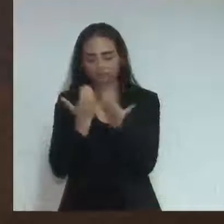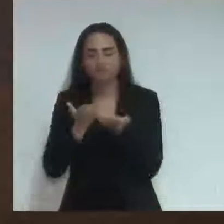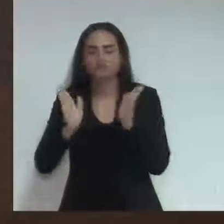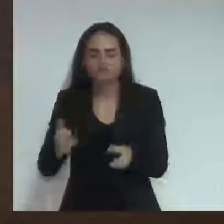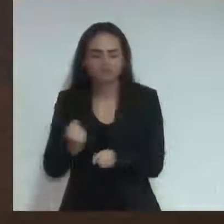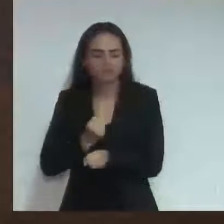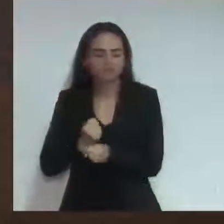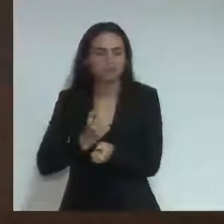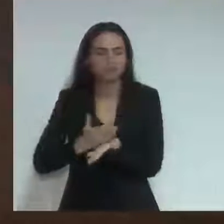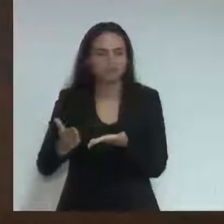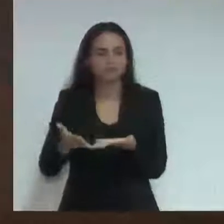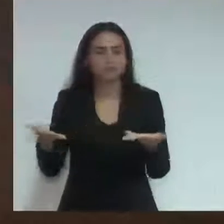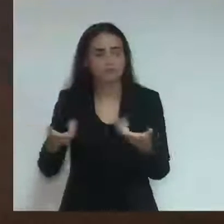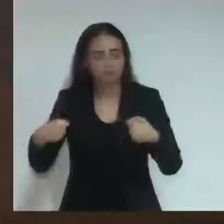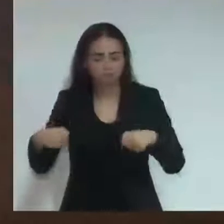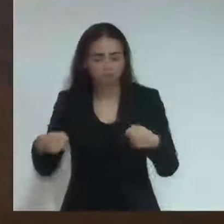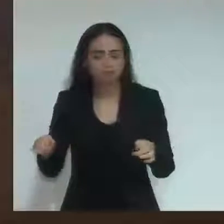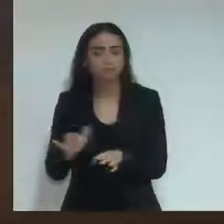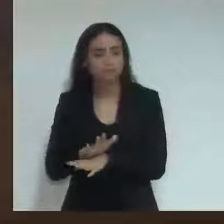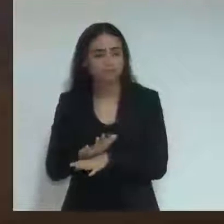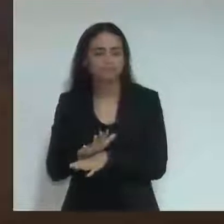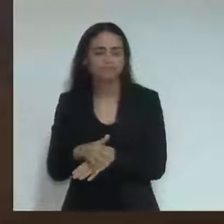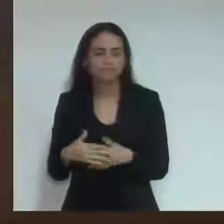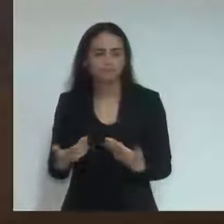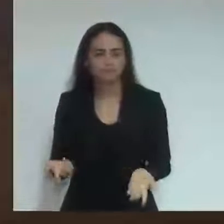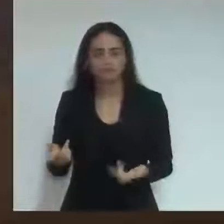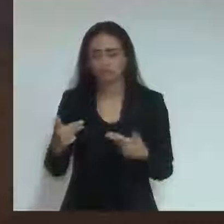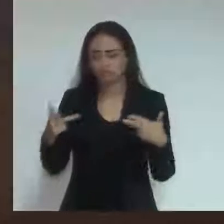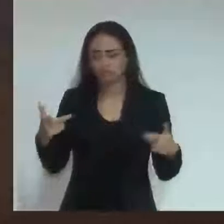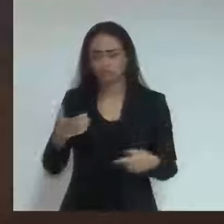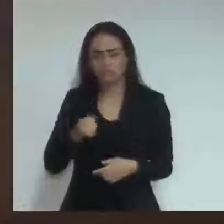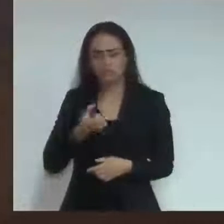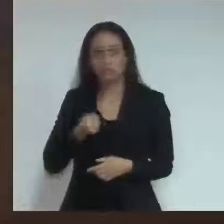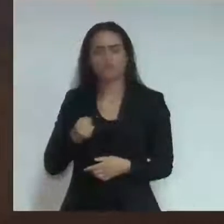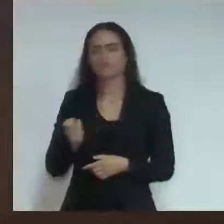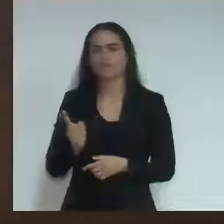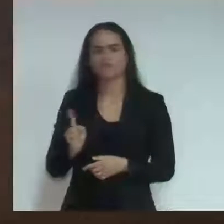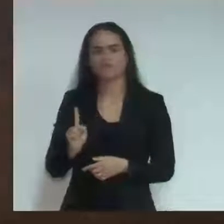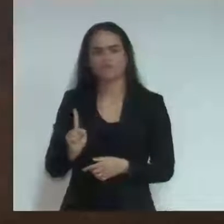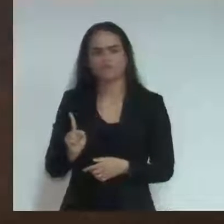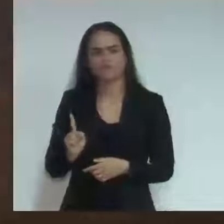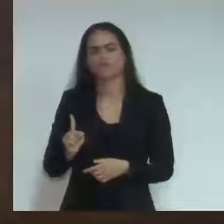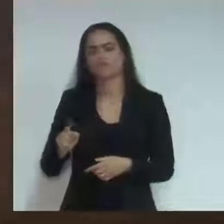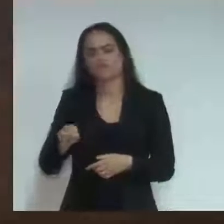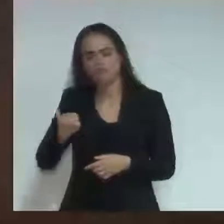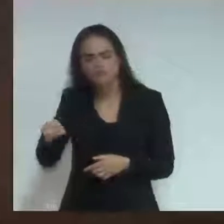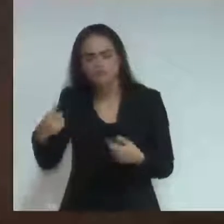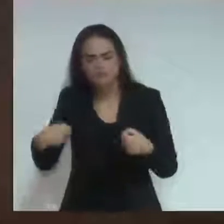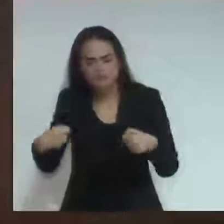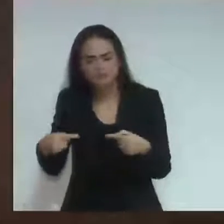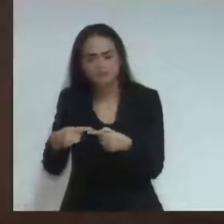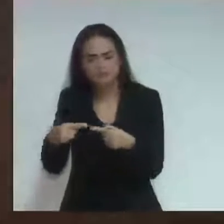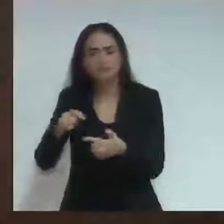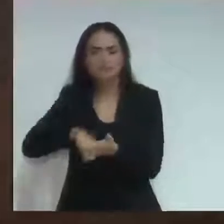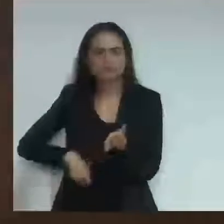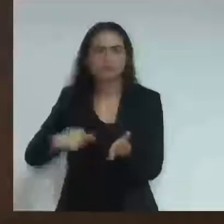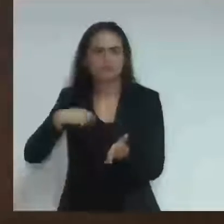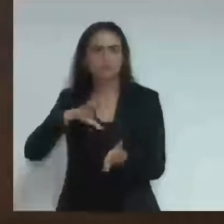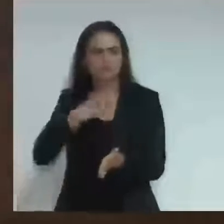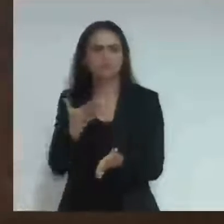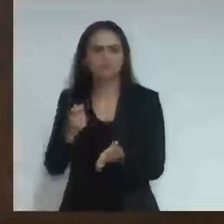assim, jamais vou me acovardar das coisas que eu tenho que assinar e das coisas que eu tenho que falar. Então, se o